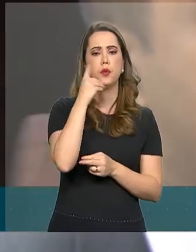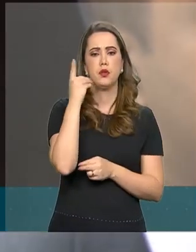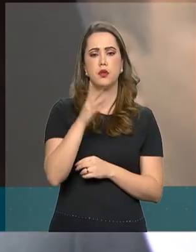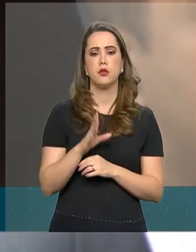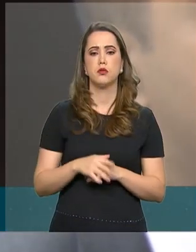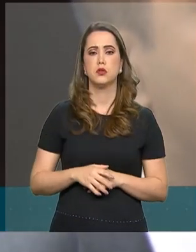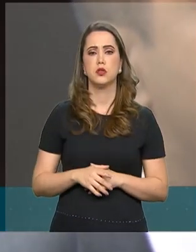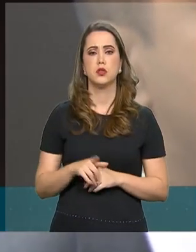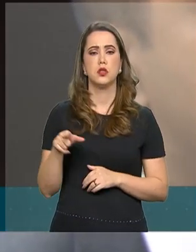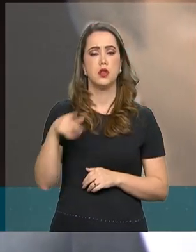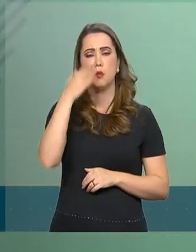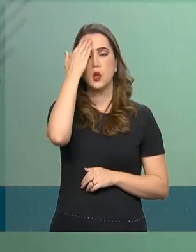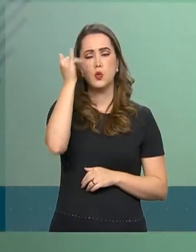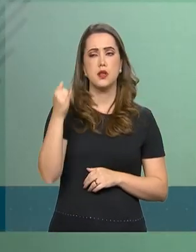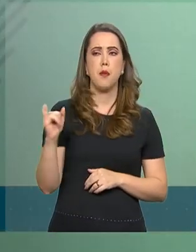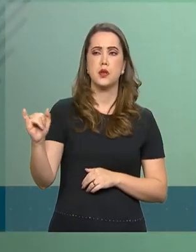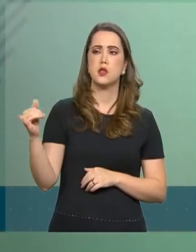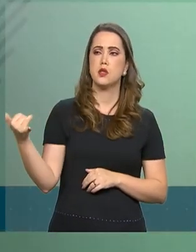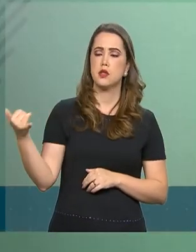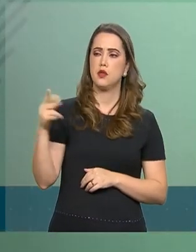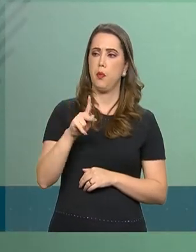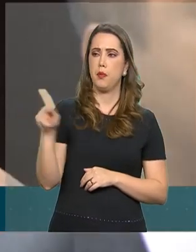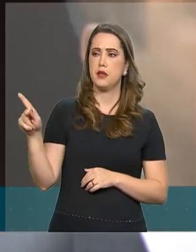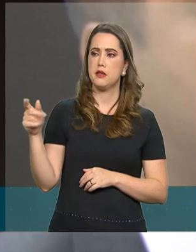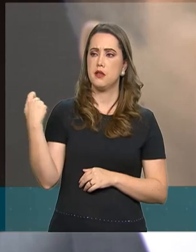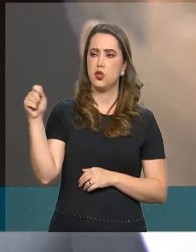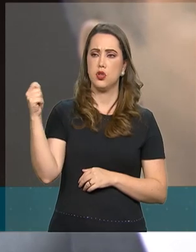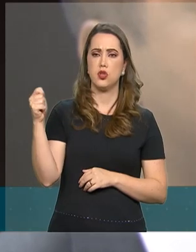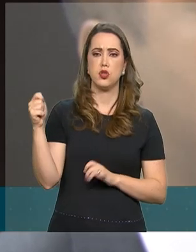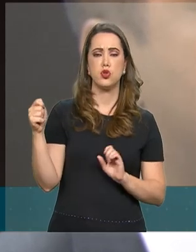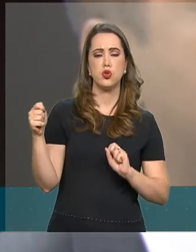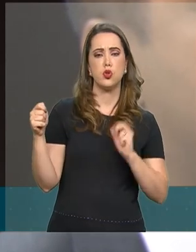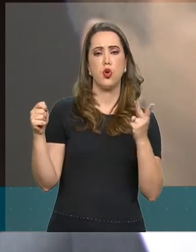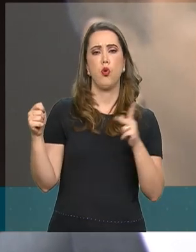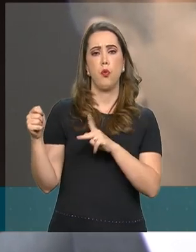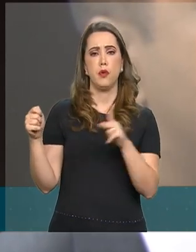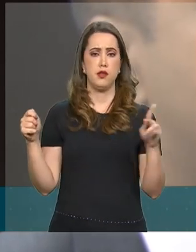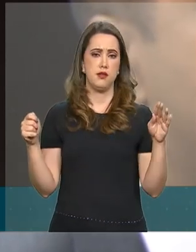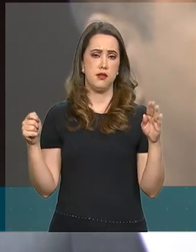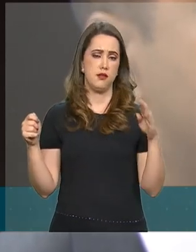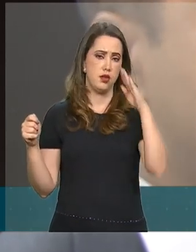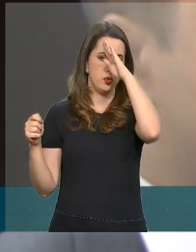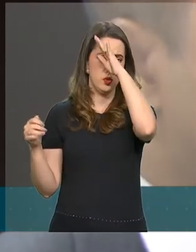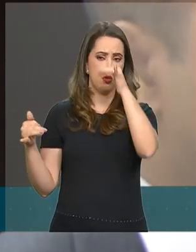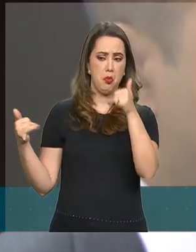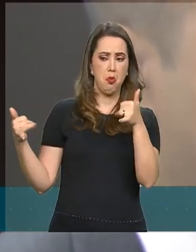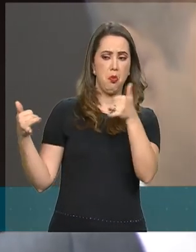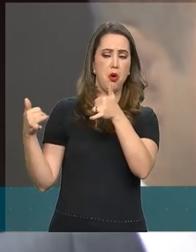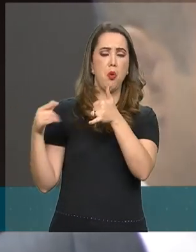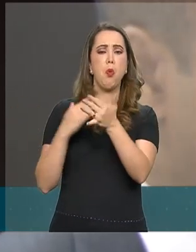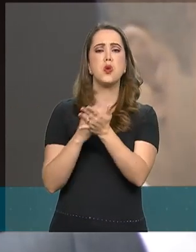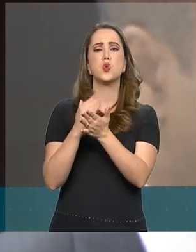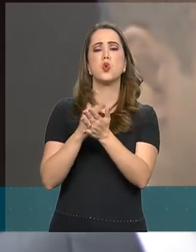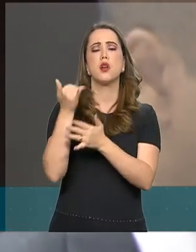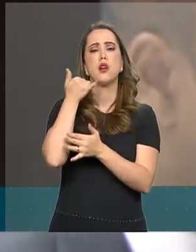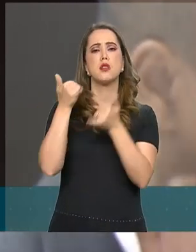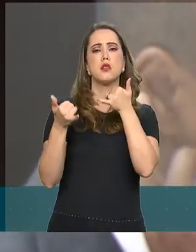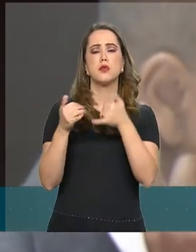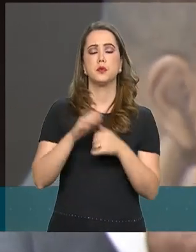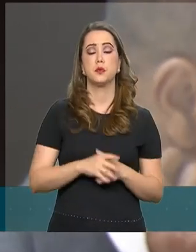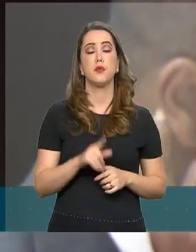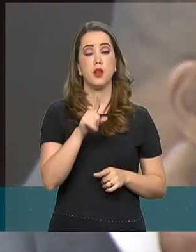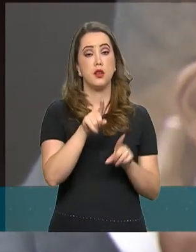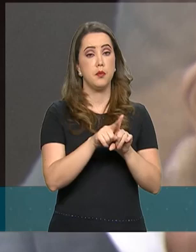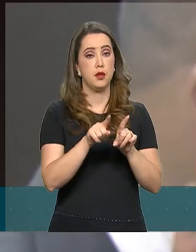só de quem ligou pra quem não preenchido e sobre a agenda nos estados unidos inicialmente tinha sido divulgado que o presente e se encontrar também